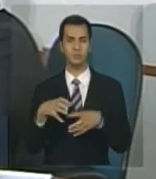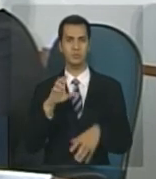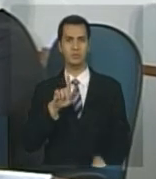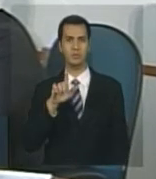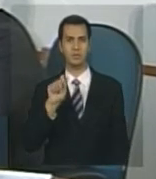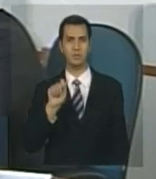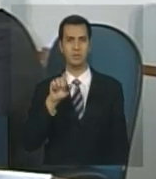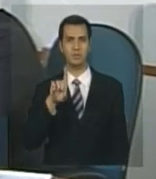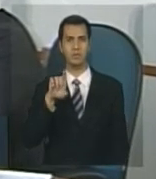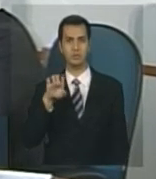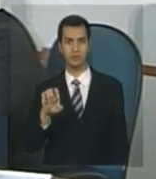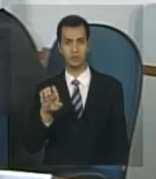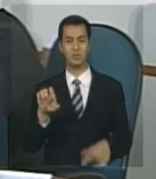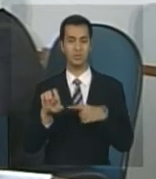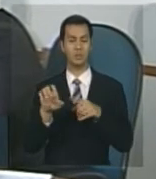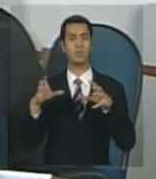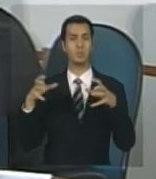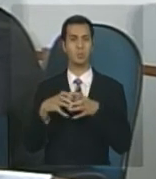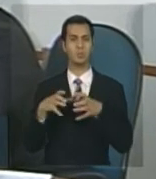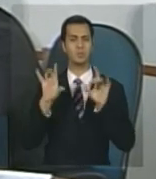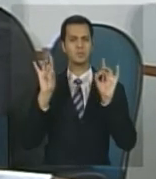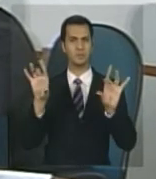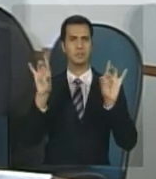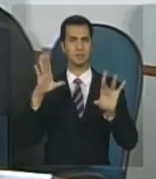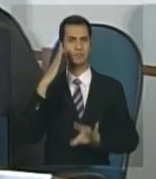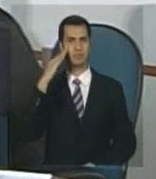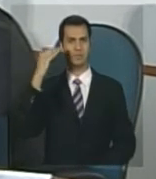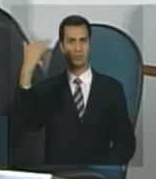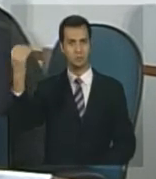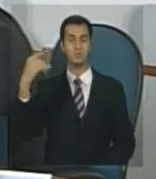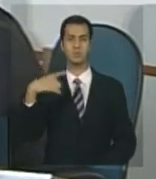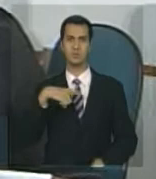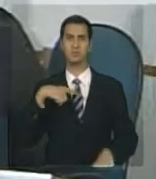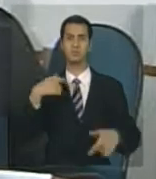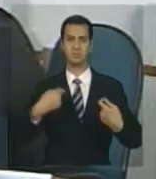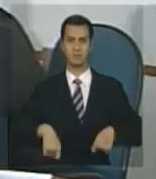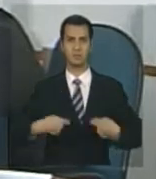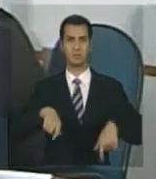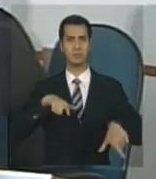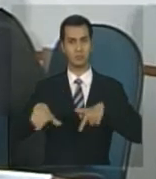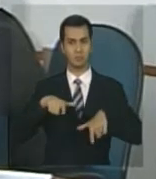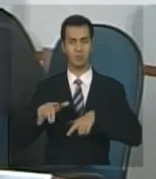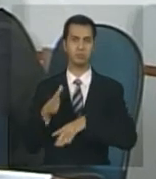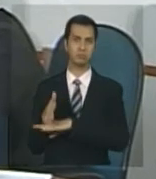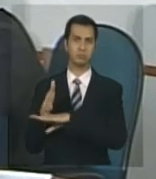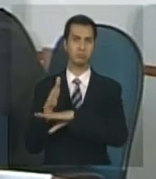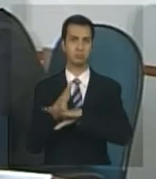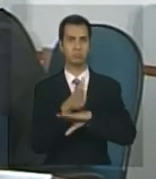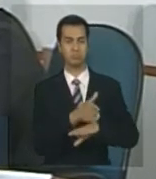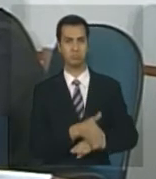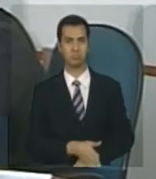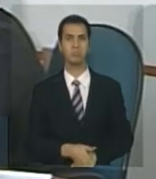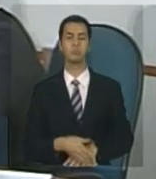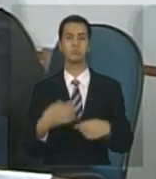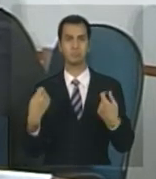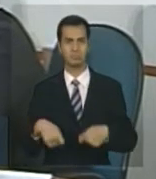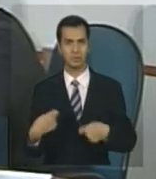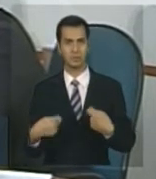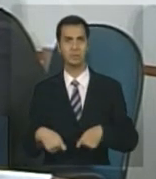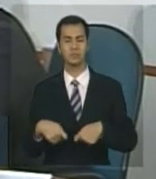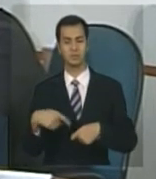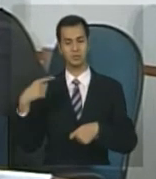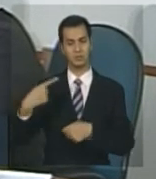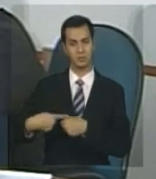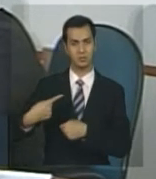de Assistência a Desastres, o grupo de especialistas que trabalham quando ocorrem os desastres e são deslocados